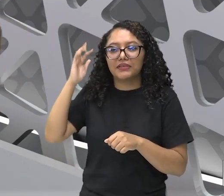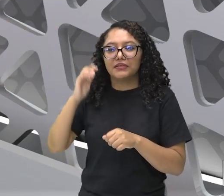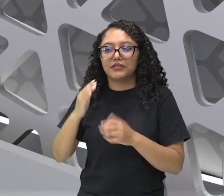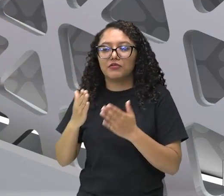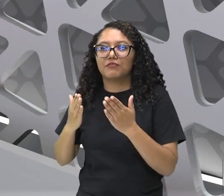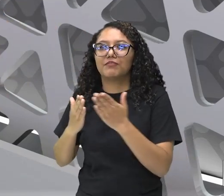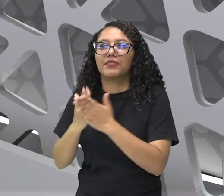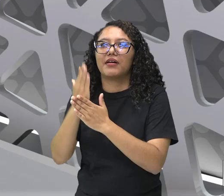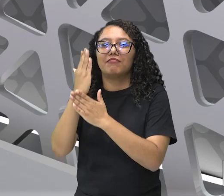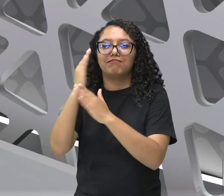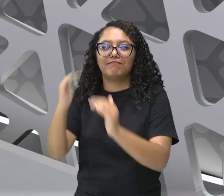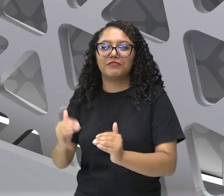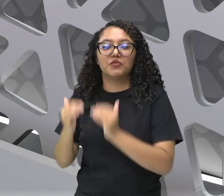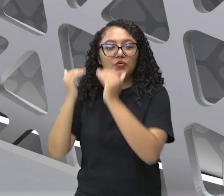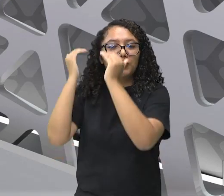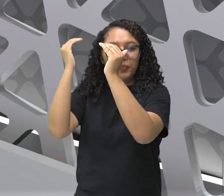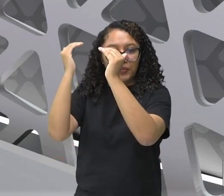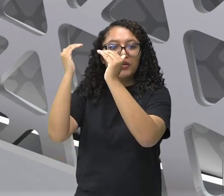Este ascender.